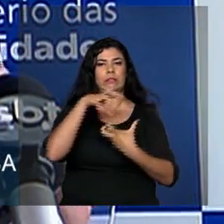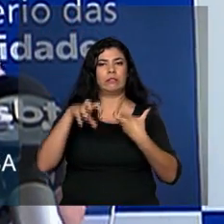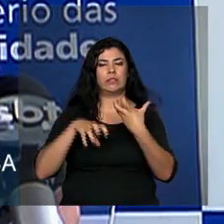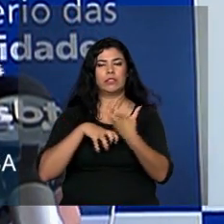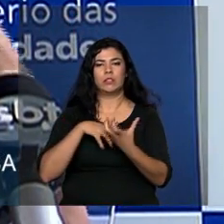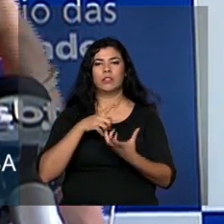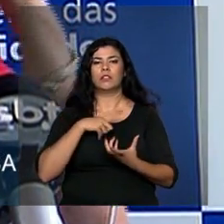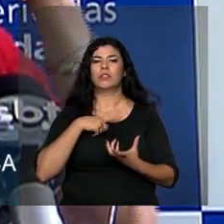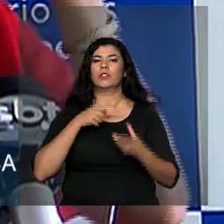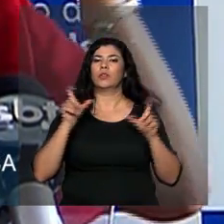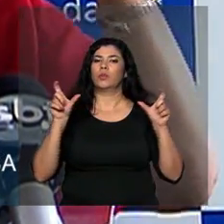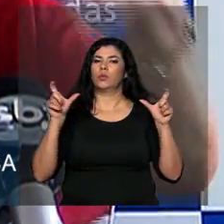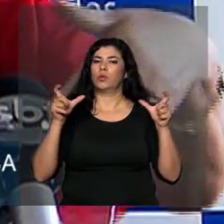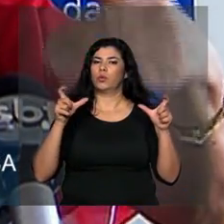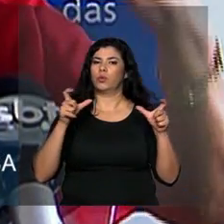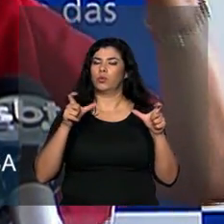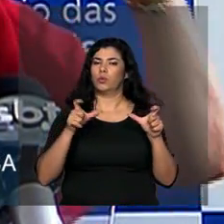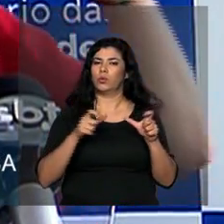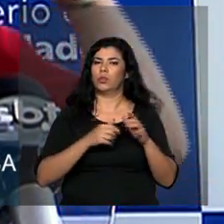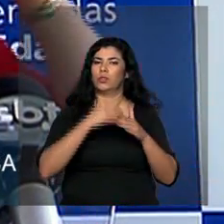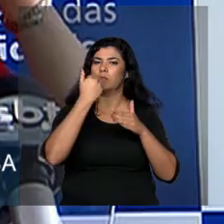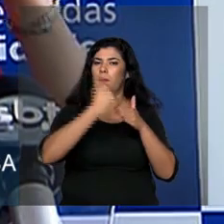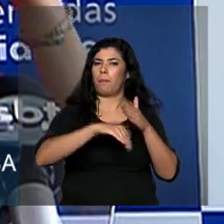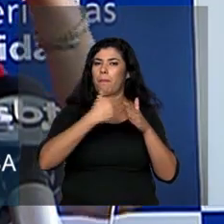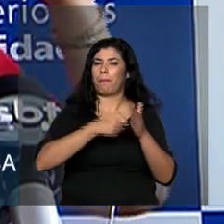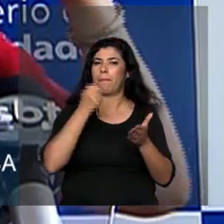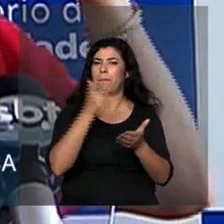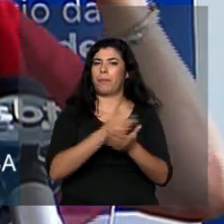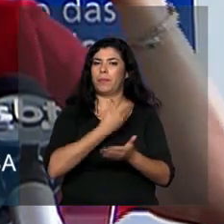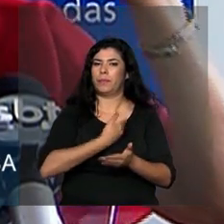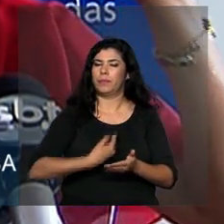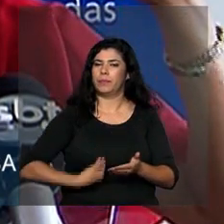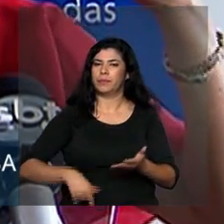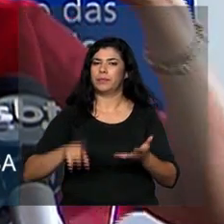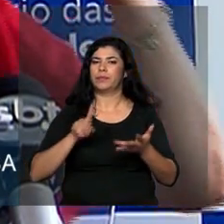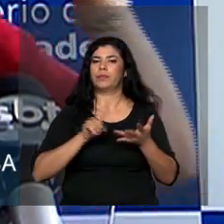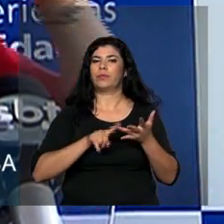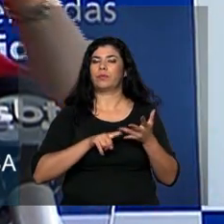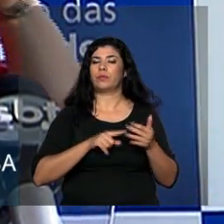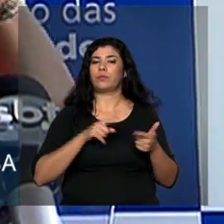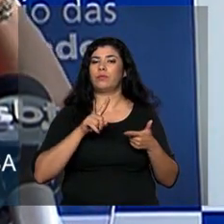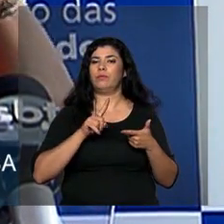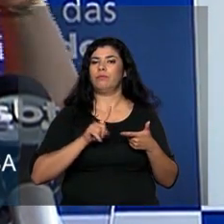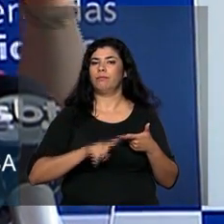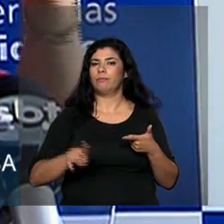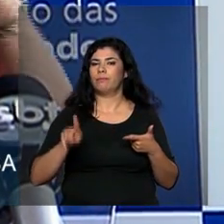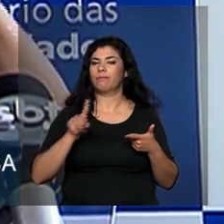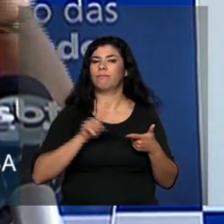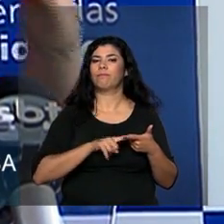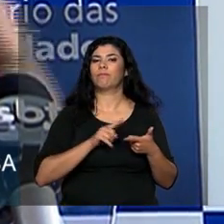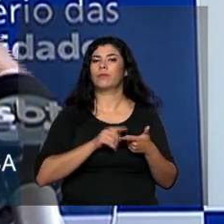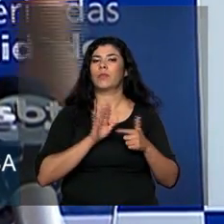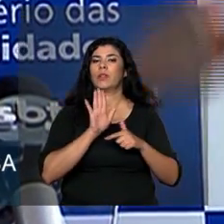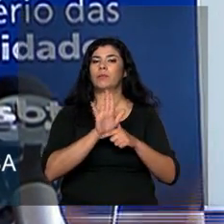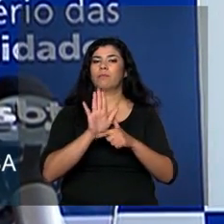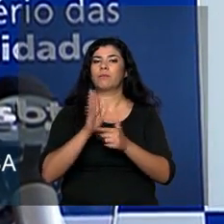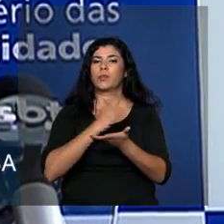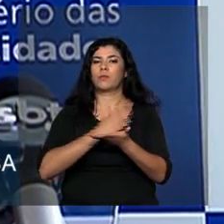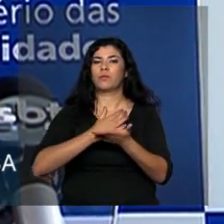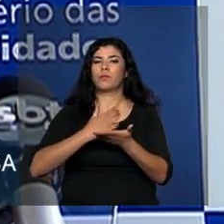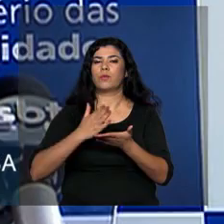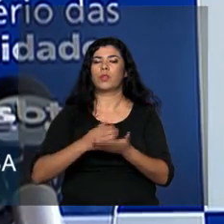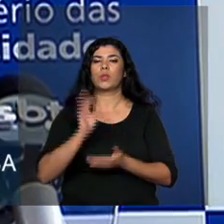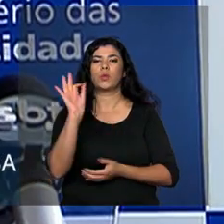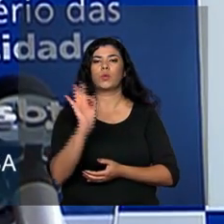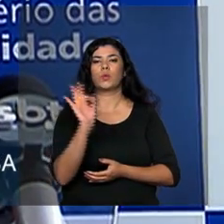Nós reduzimos, desoneramos folha, nós demos para financiamento de investimento juro